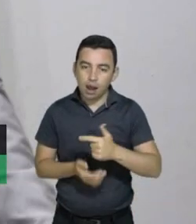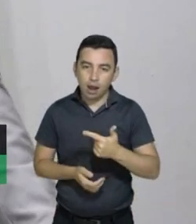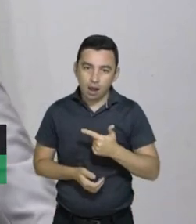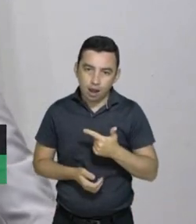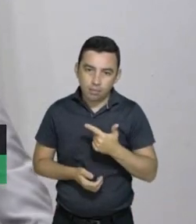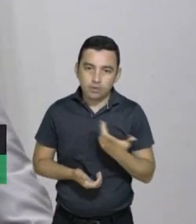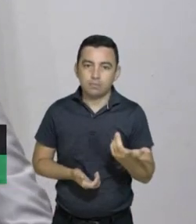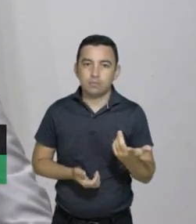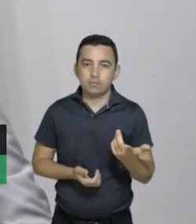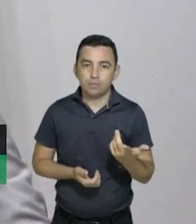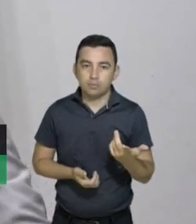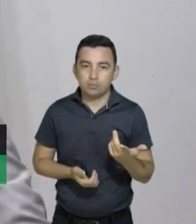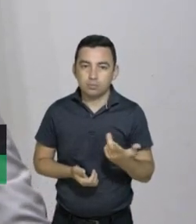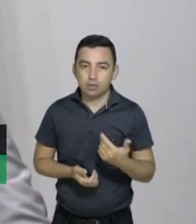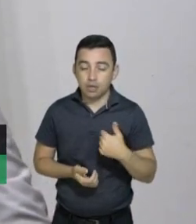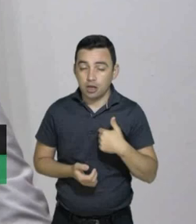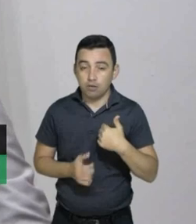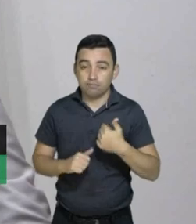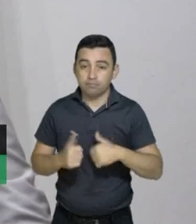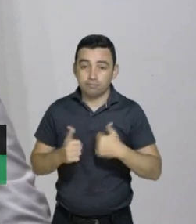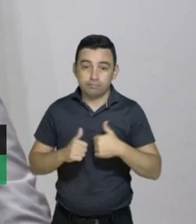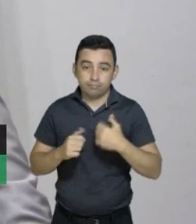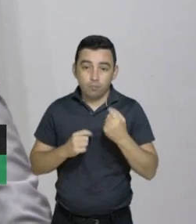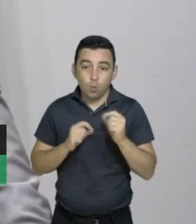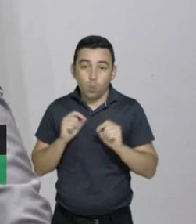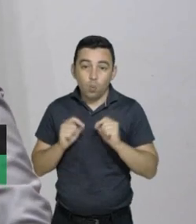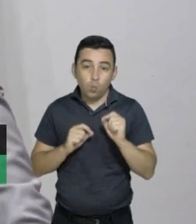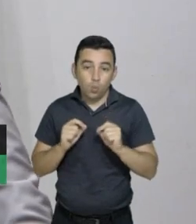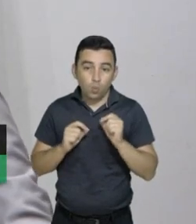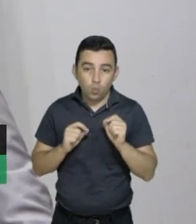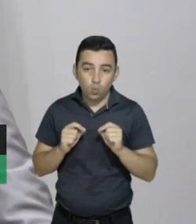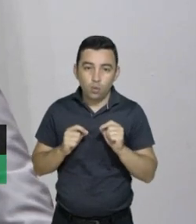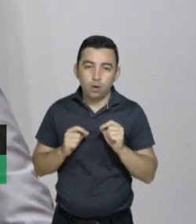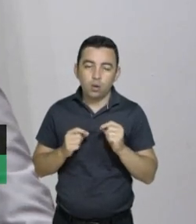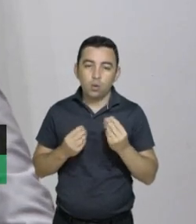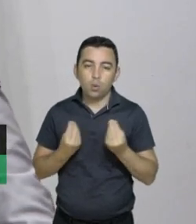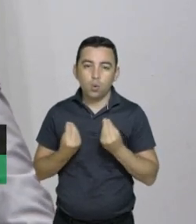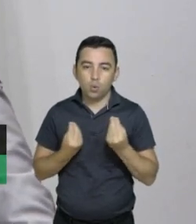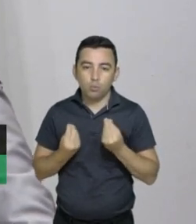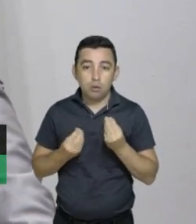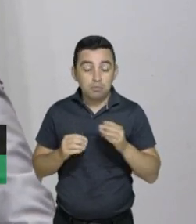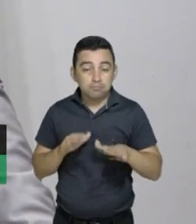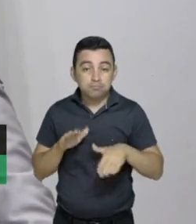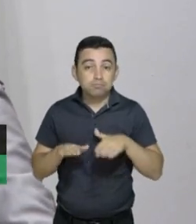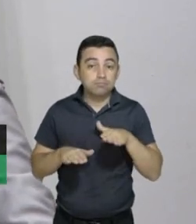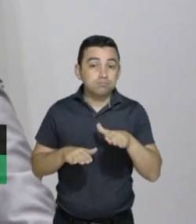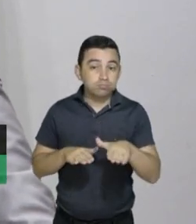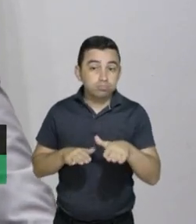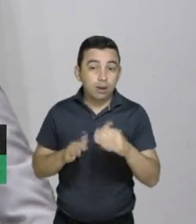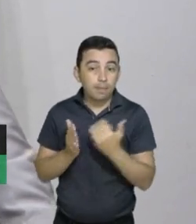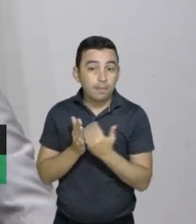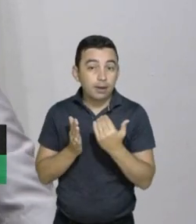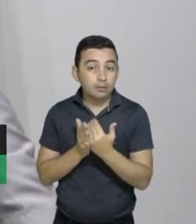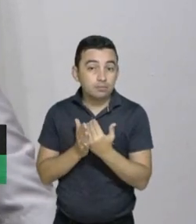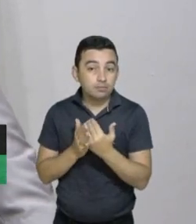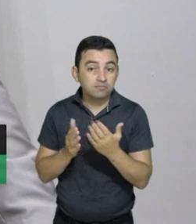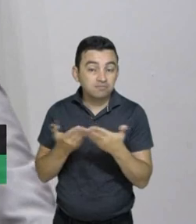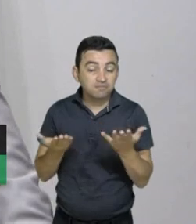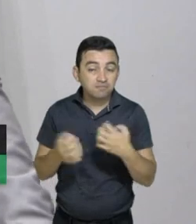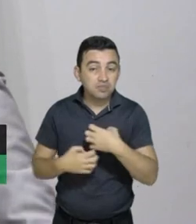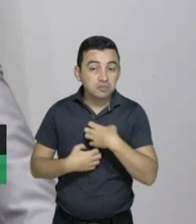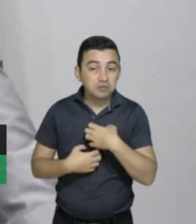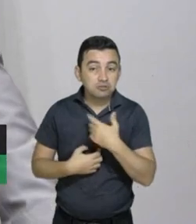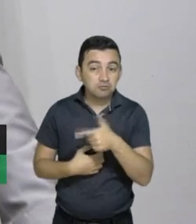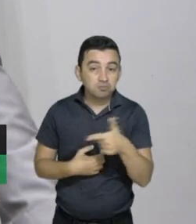avalia disso eu não consigo explicar muito bem se é simplesmente mais um passo né sem sentido